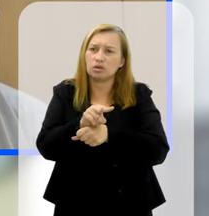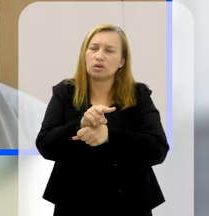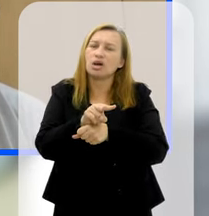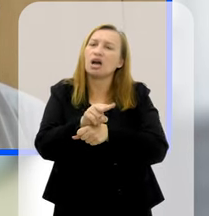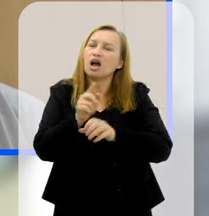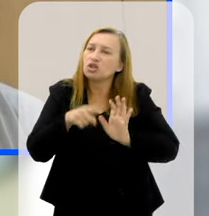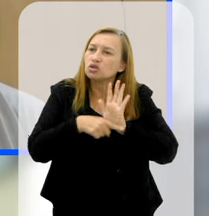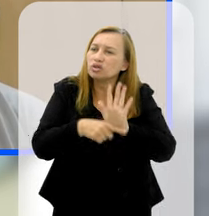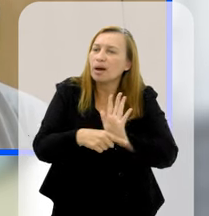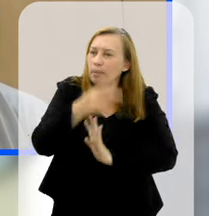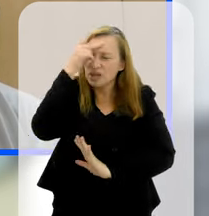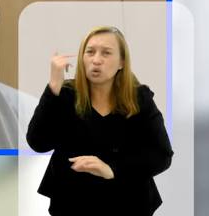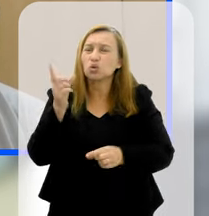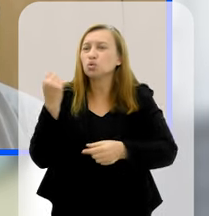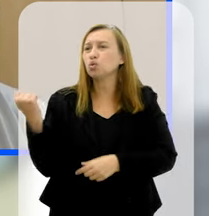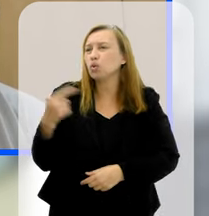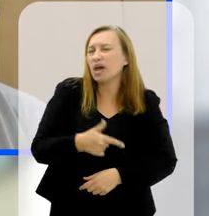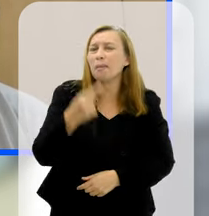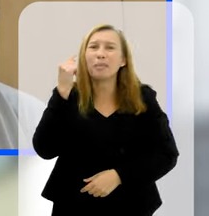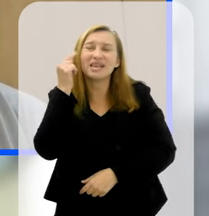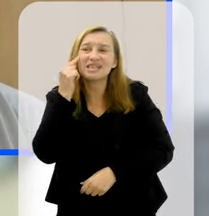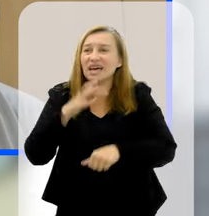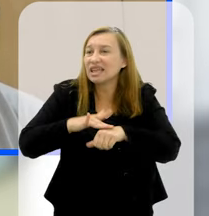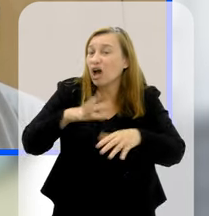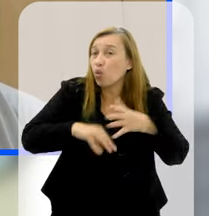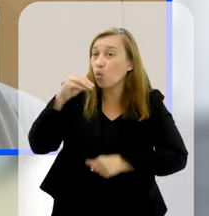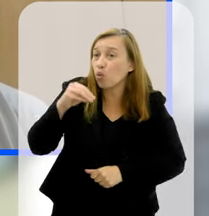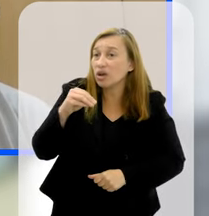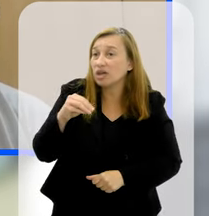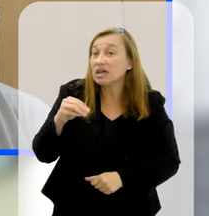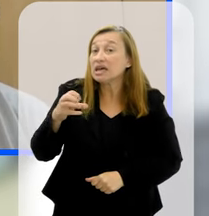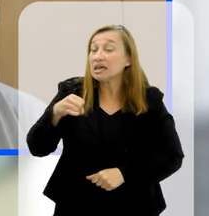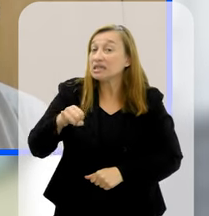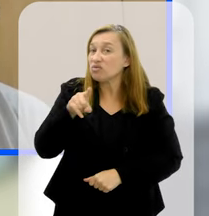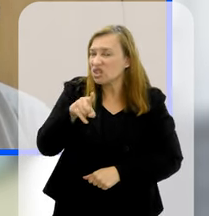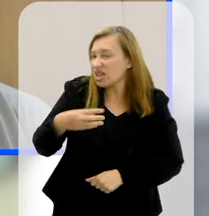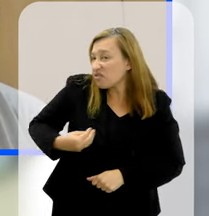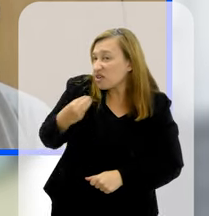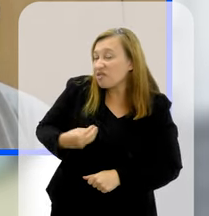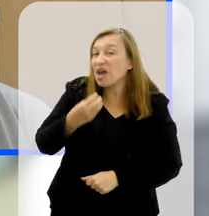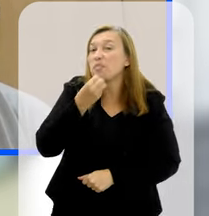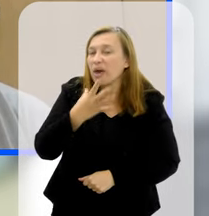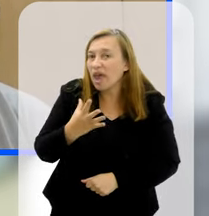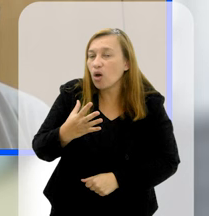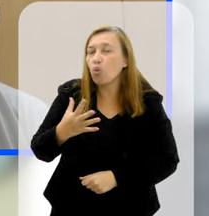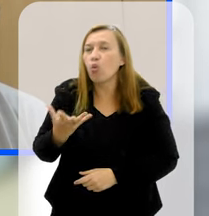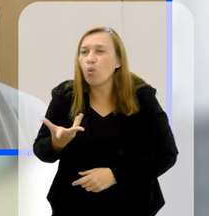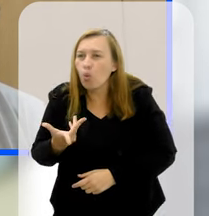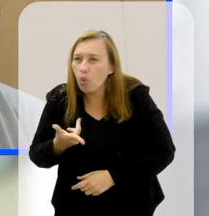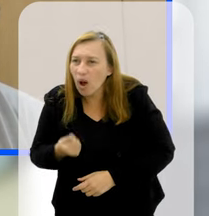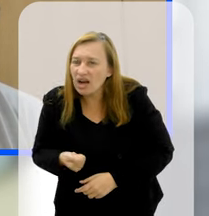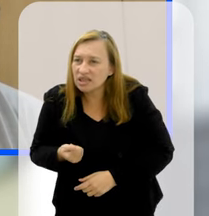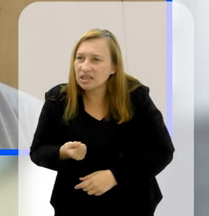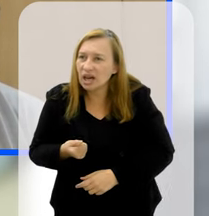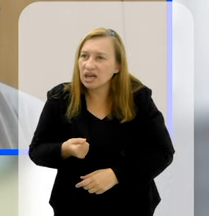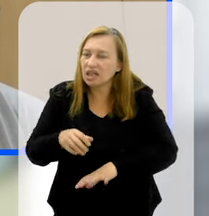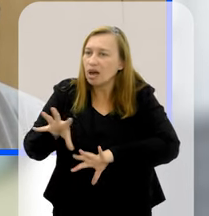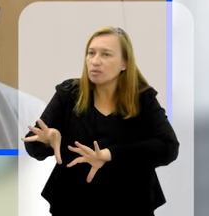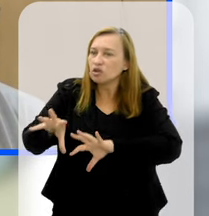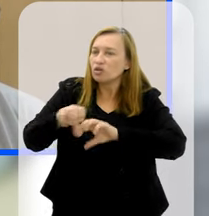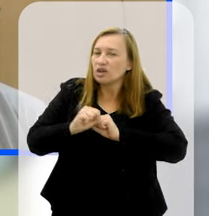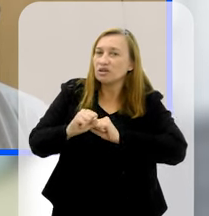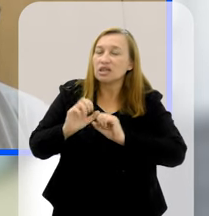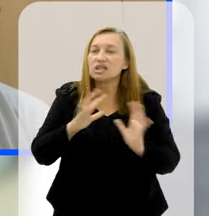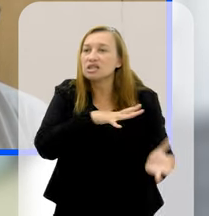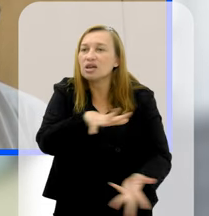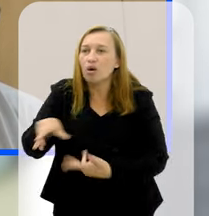estabilizar essa pessoa do que pensar na cura de algo que, se você viver bem, com qualidade, absorvendo